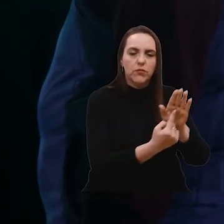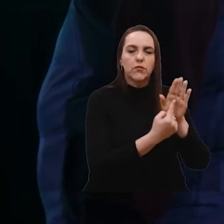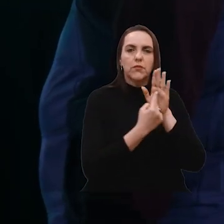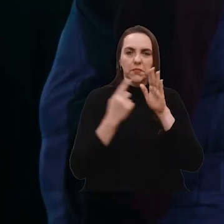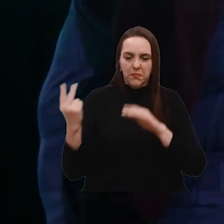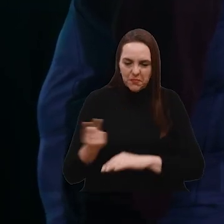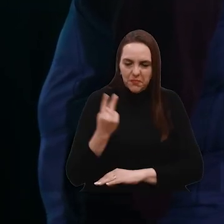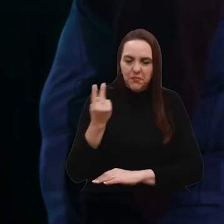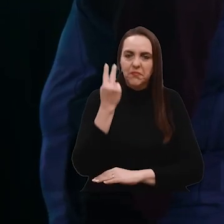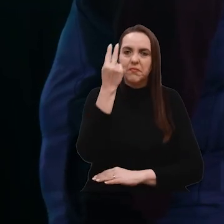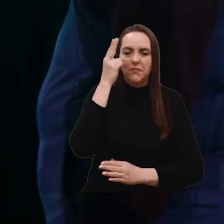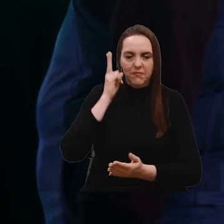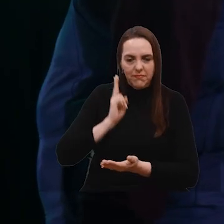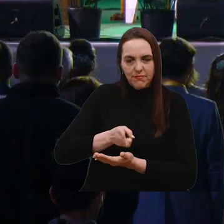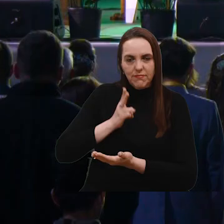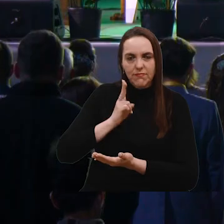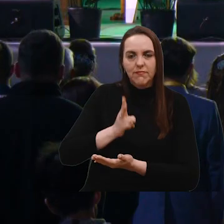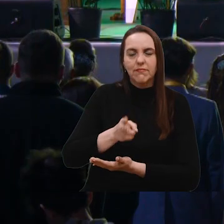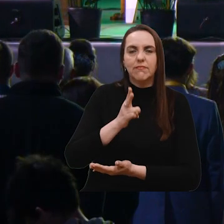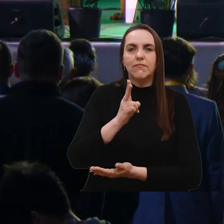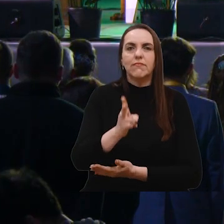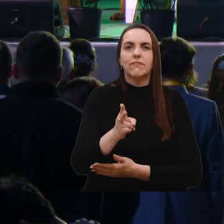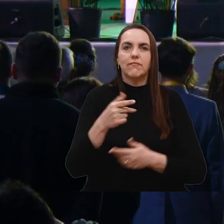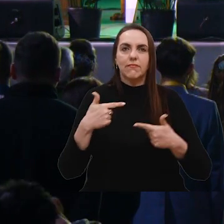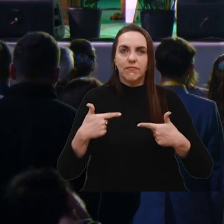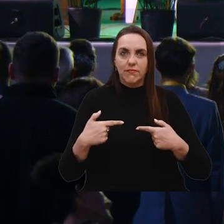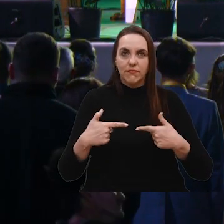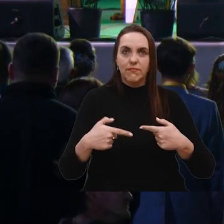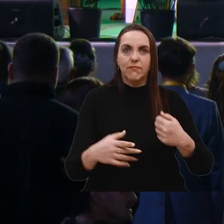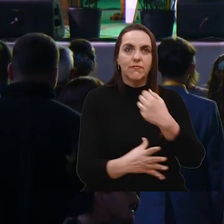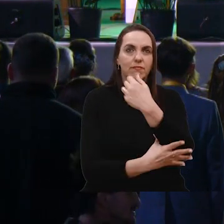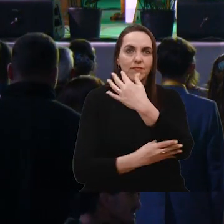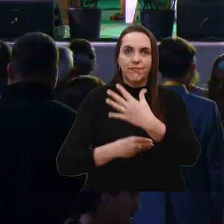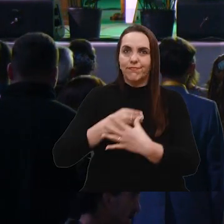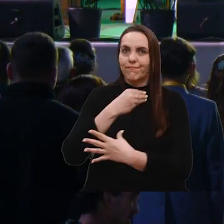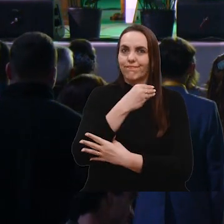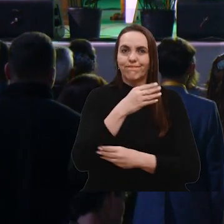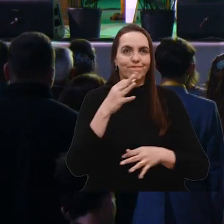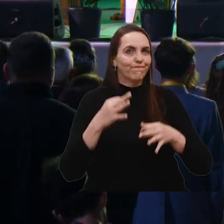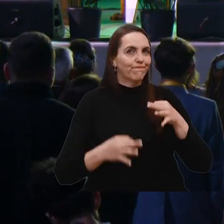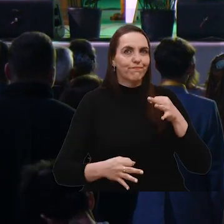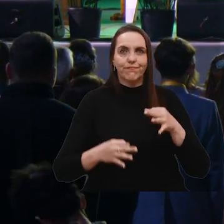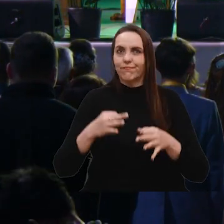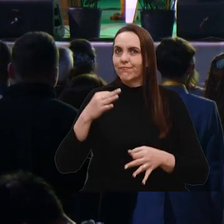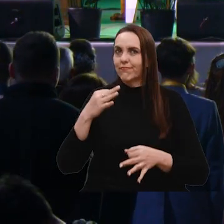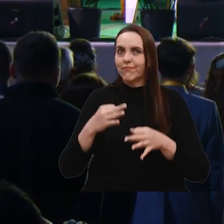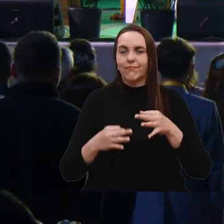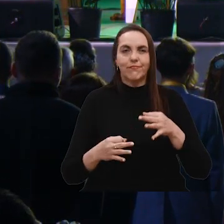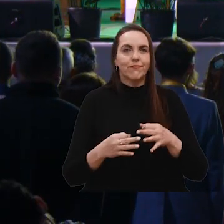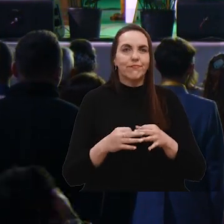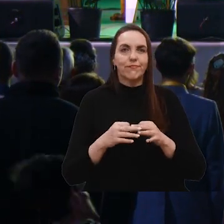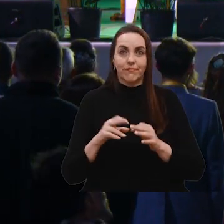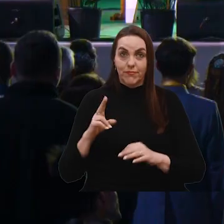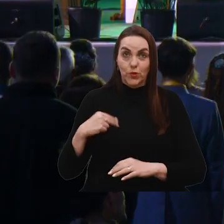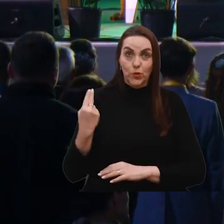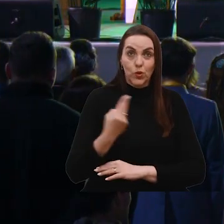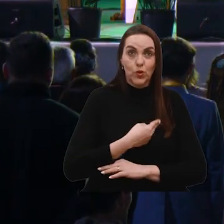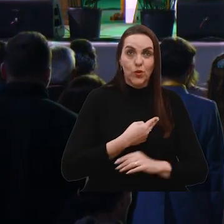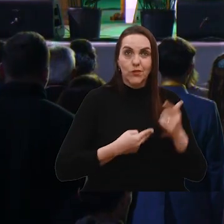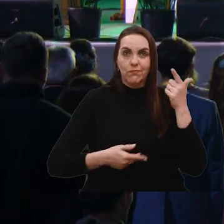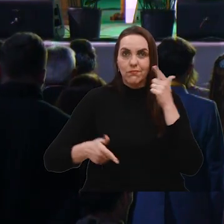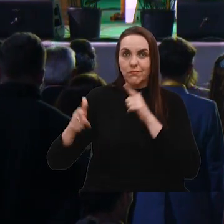ser escravo. Mostremos valor, constância nesta